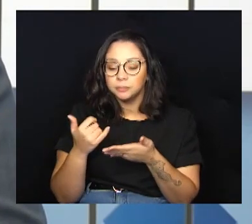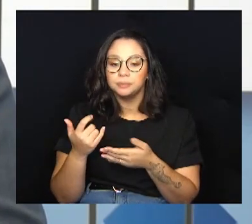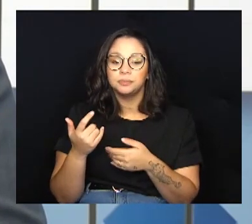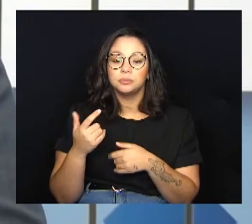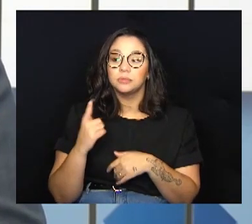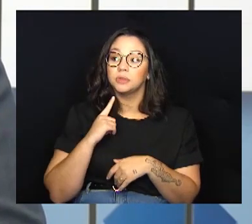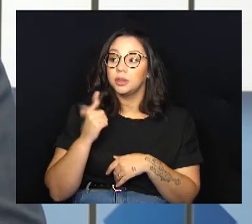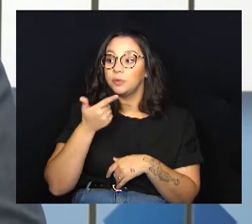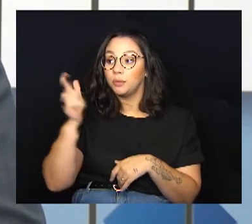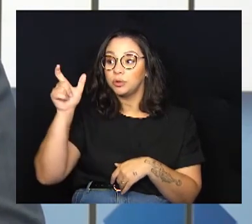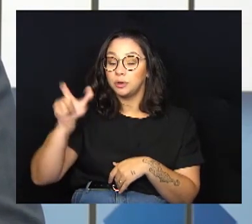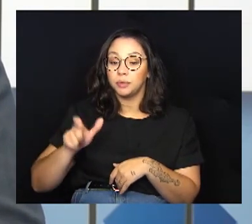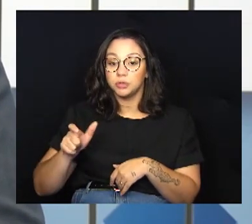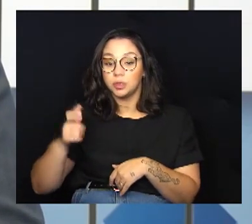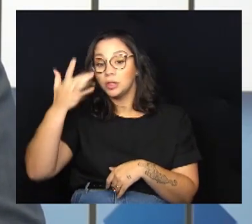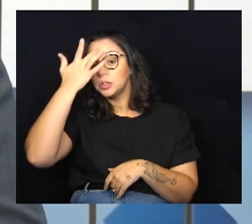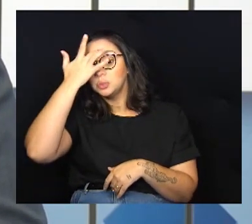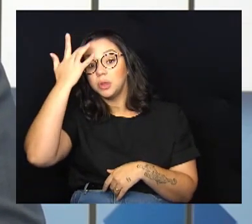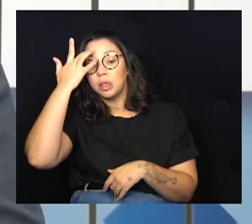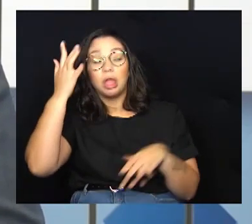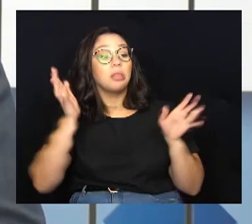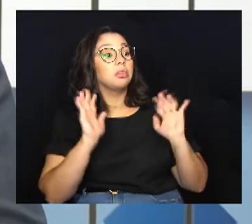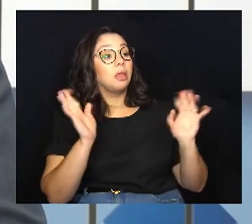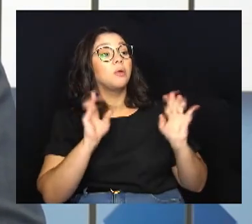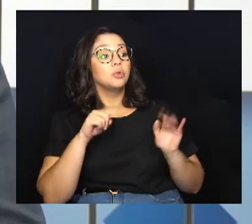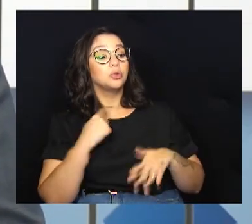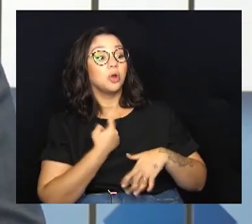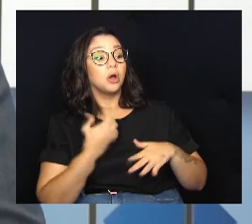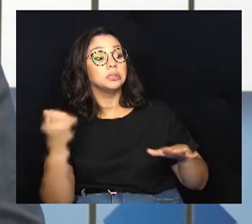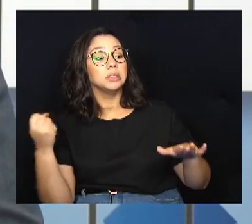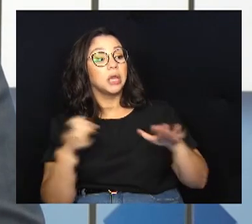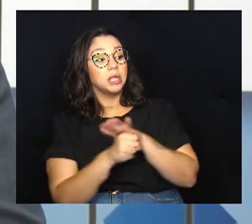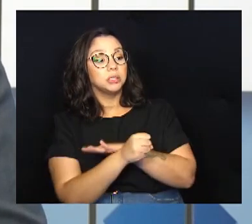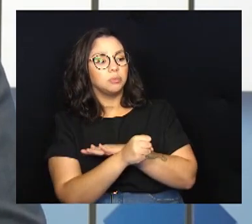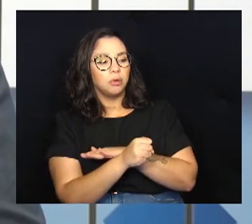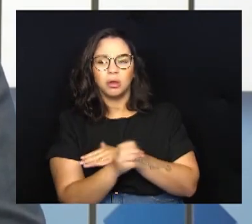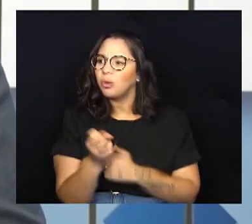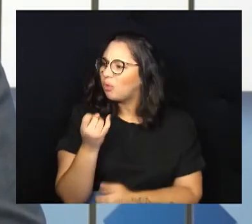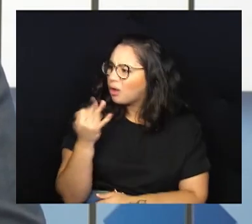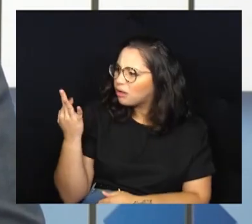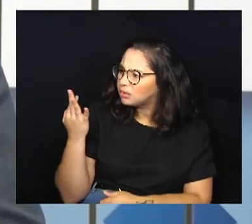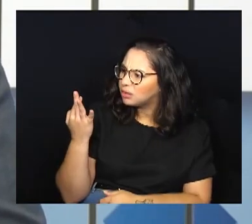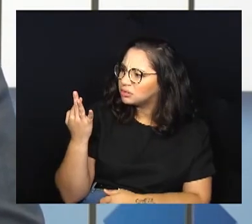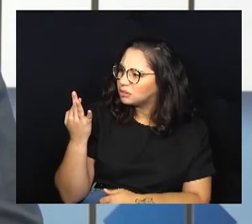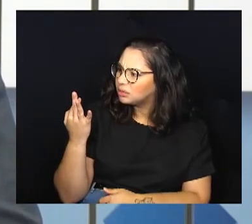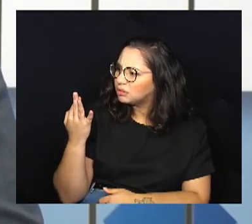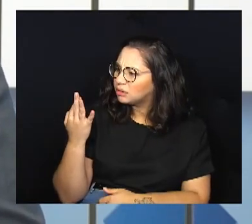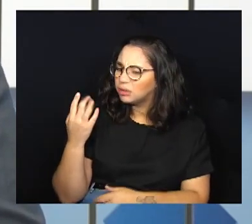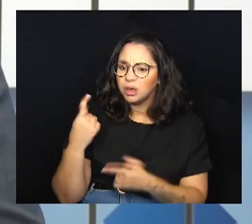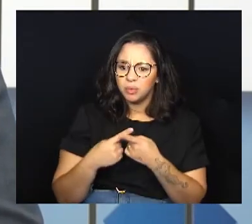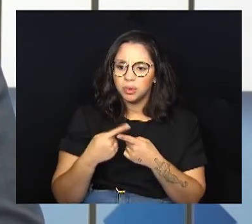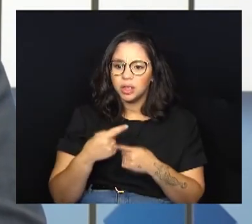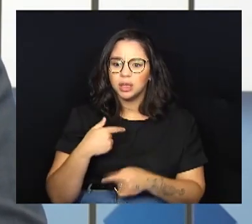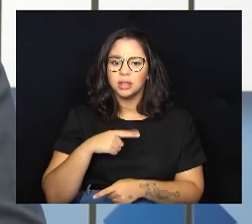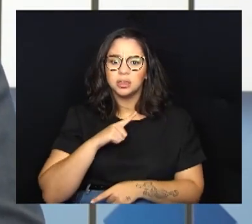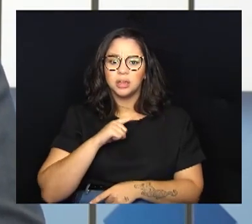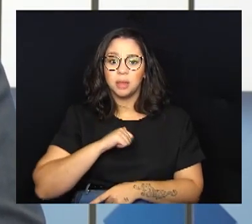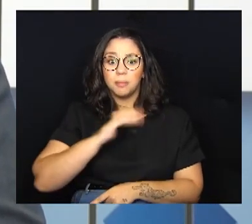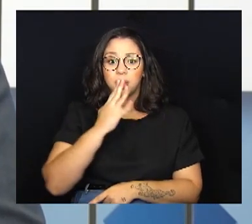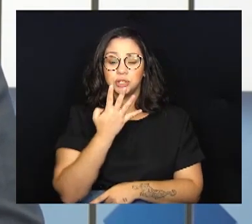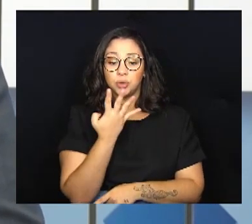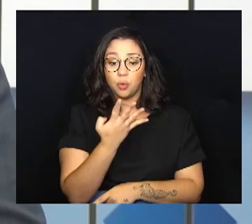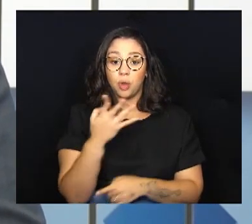está aparecendo nenhuma medida. Você falar para mim, por exemplo, de CAPS AD, é excelente. Encaminhei emenda